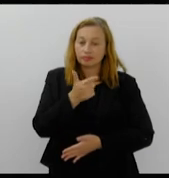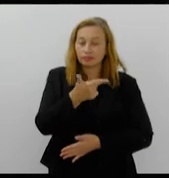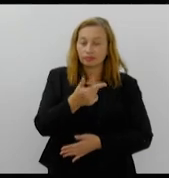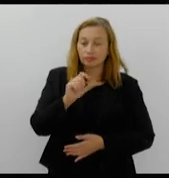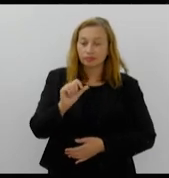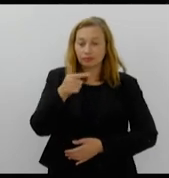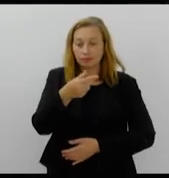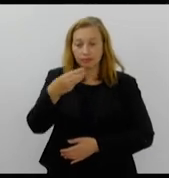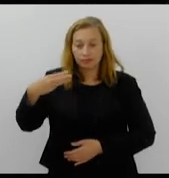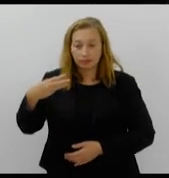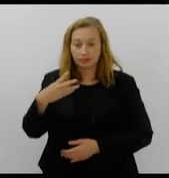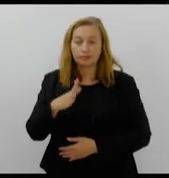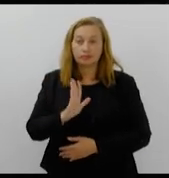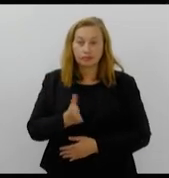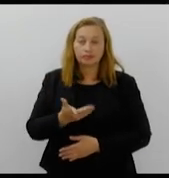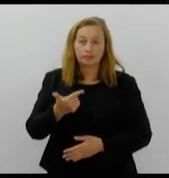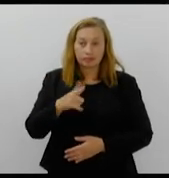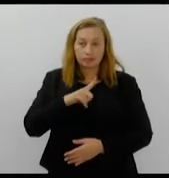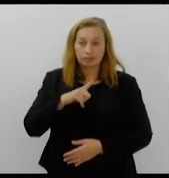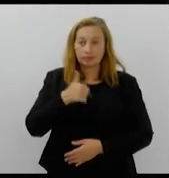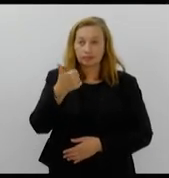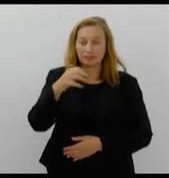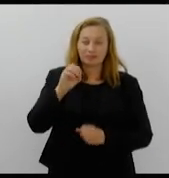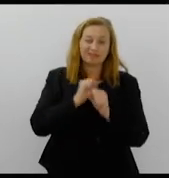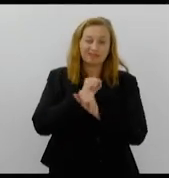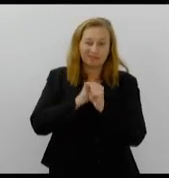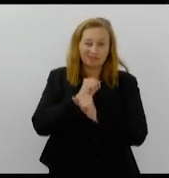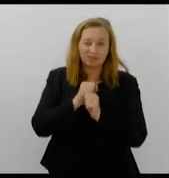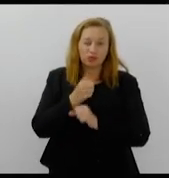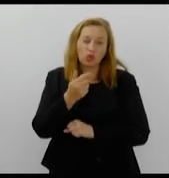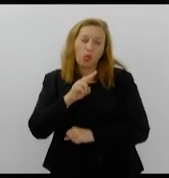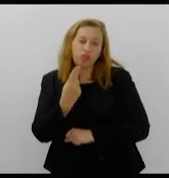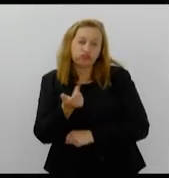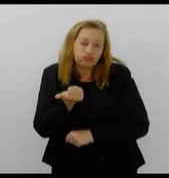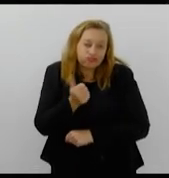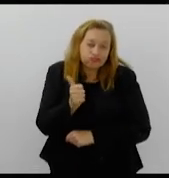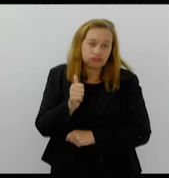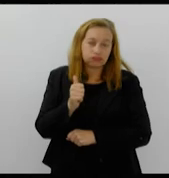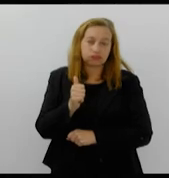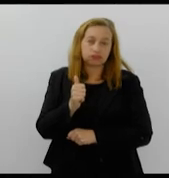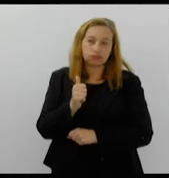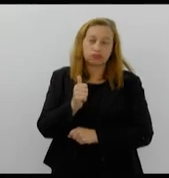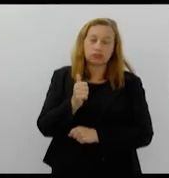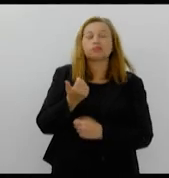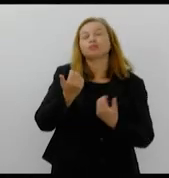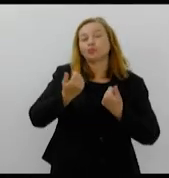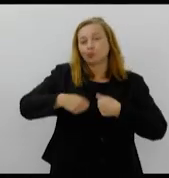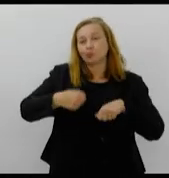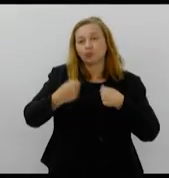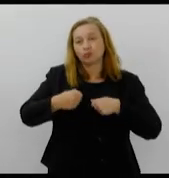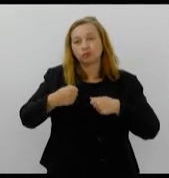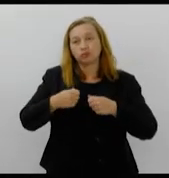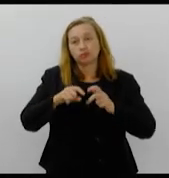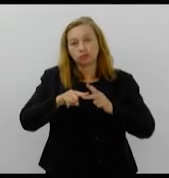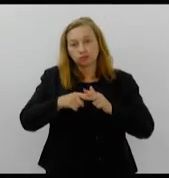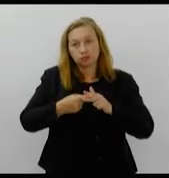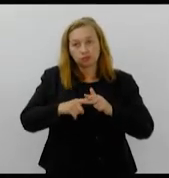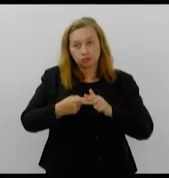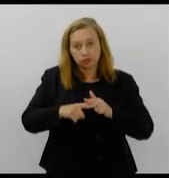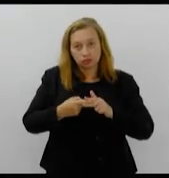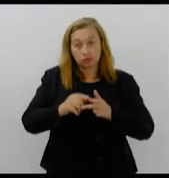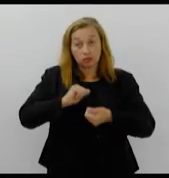2013, então já tem 10 anos, né? 10, 11 anos, e ele precisa avançar um